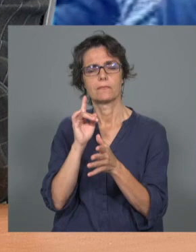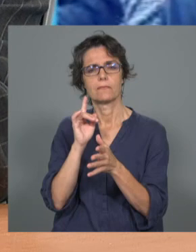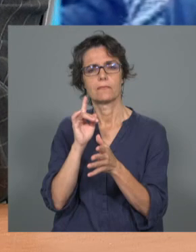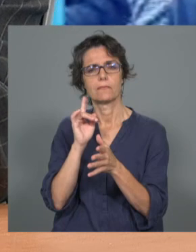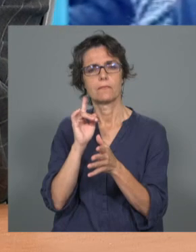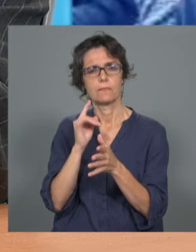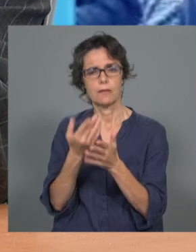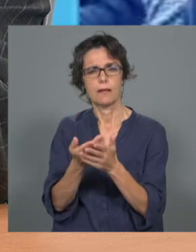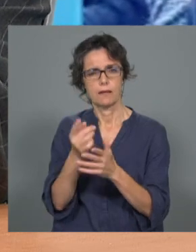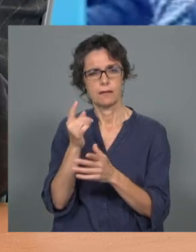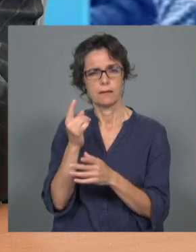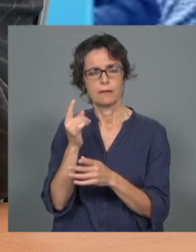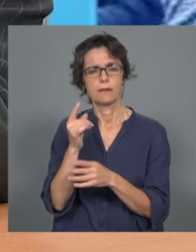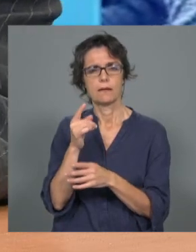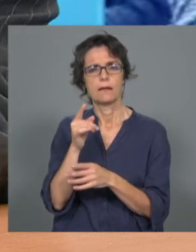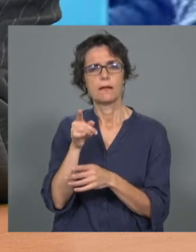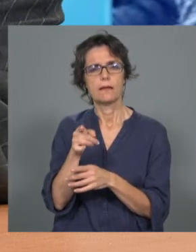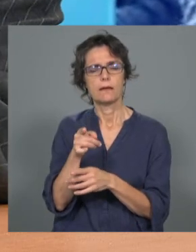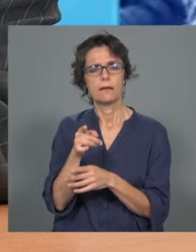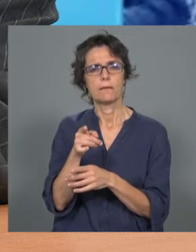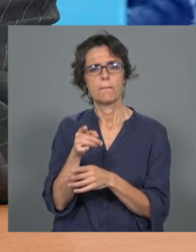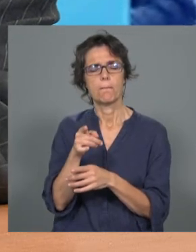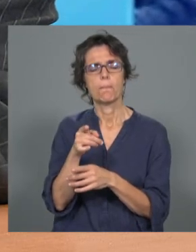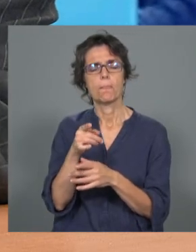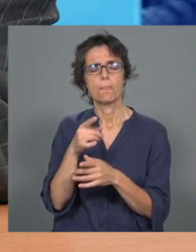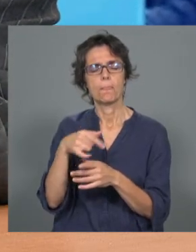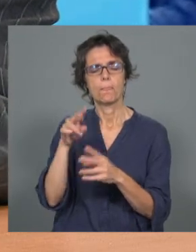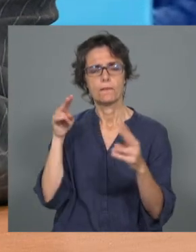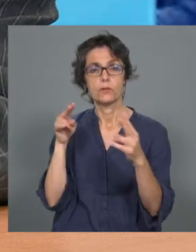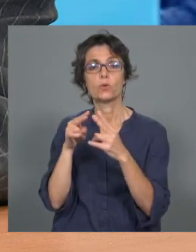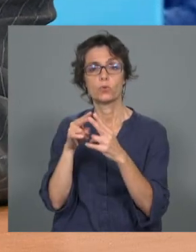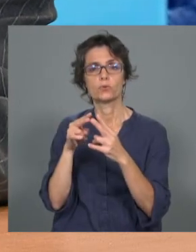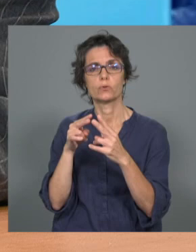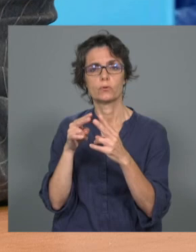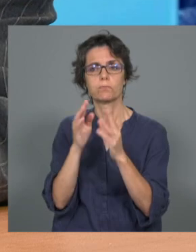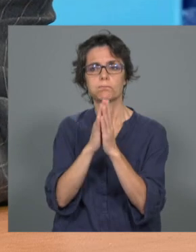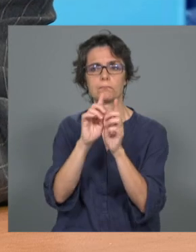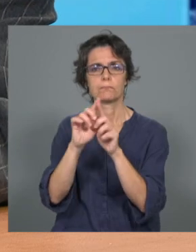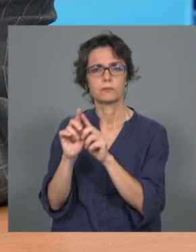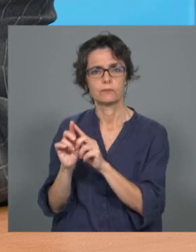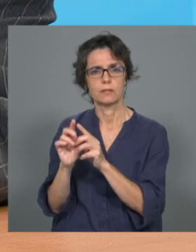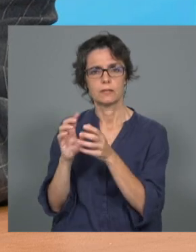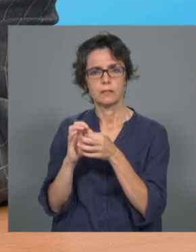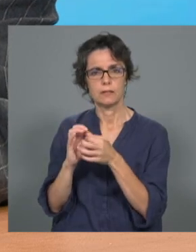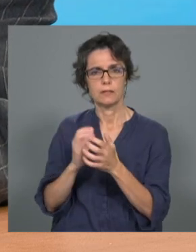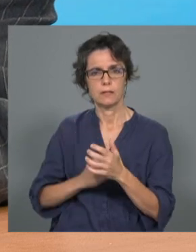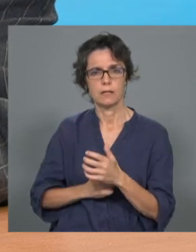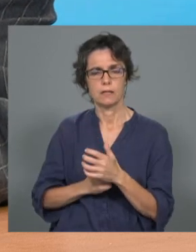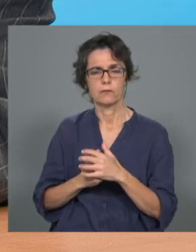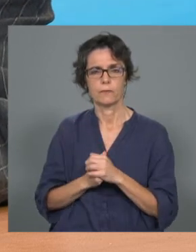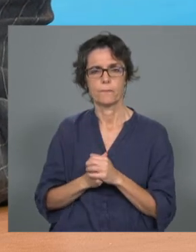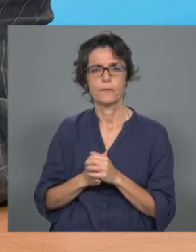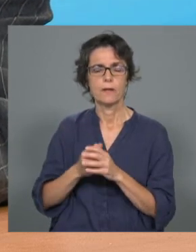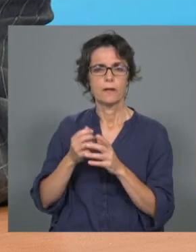é a perspectiva desta dinâmica sinodal. É a procura, a busca, a escuta e